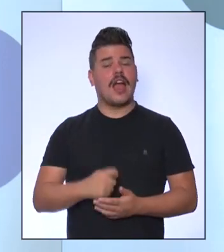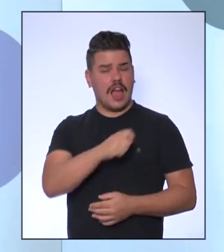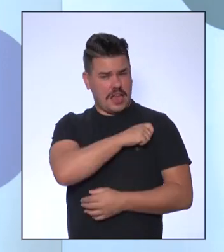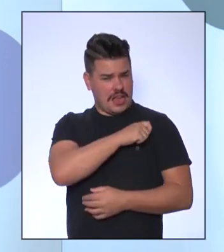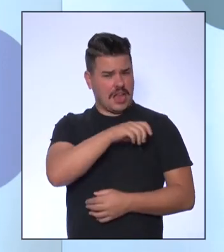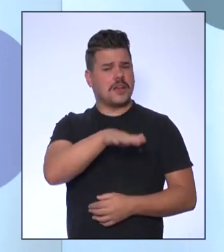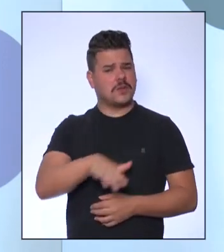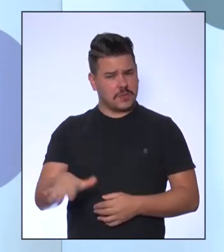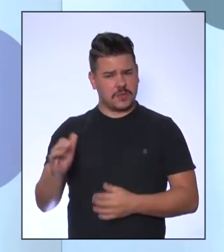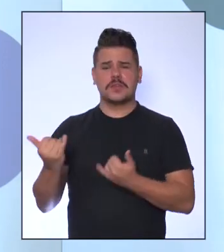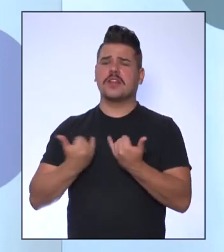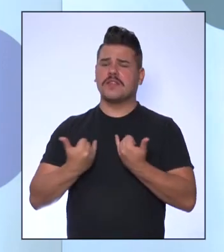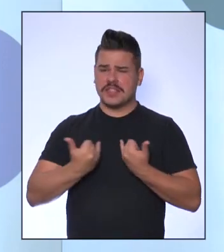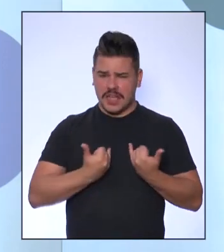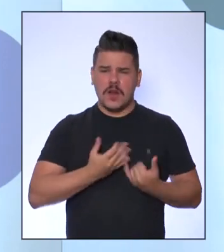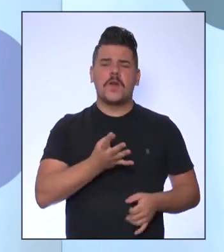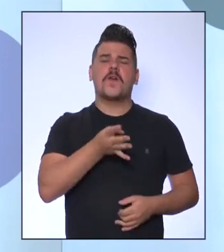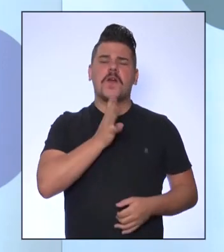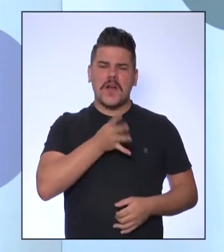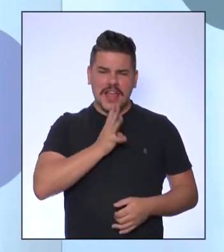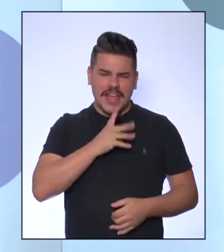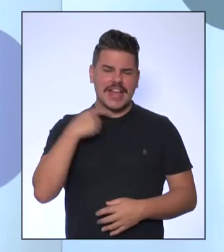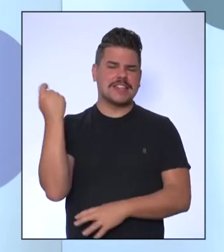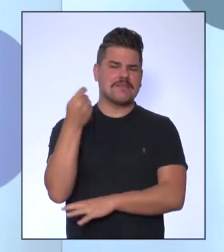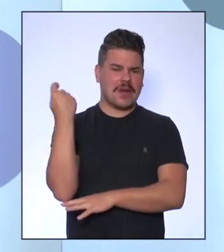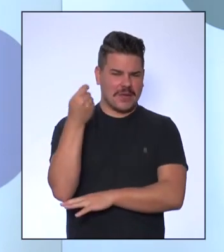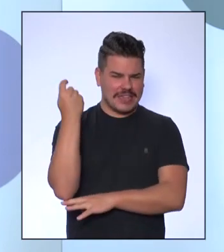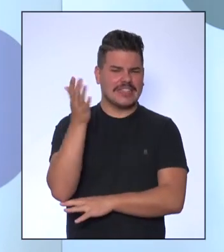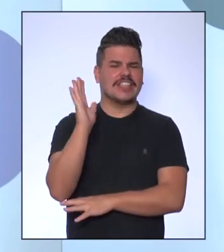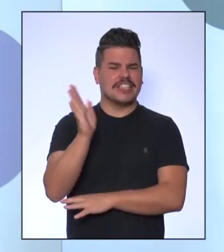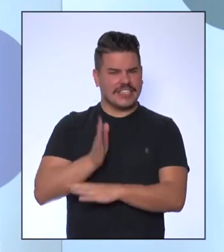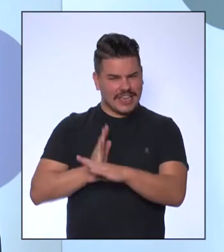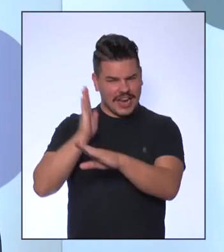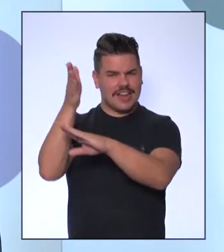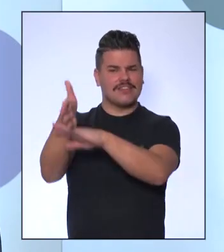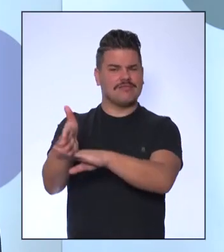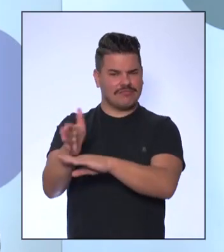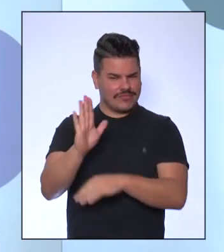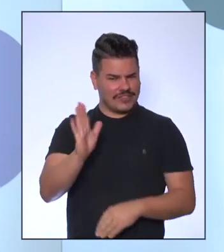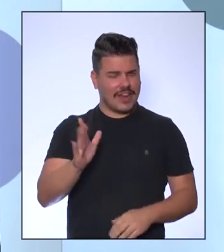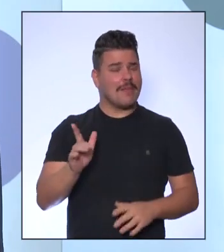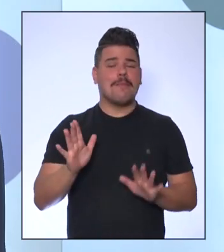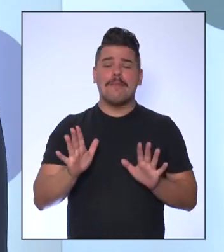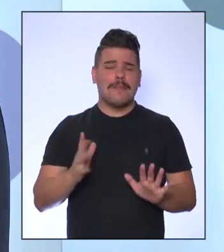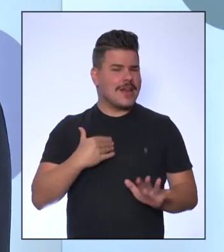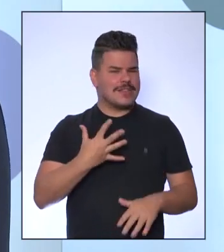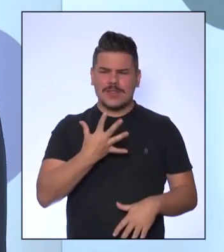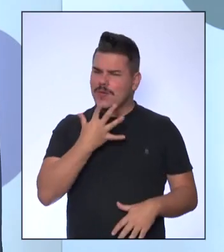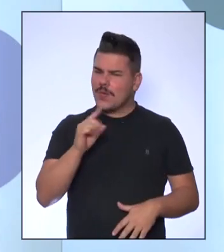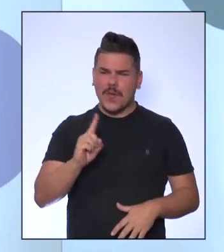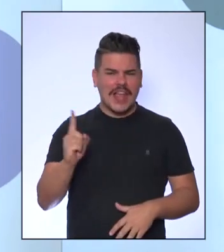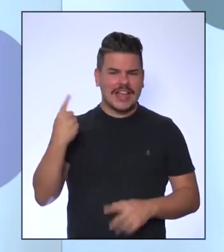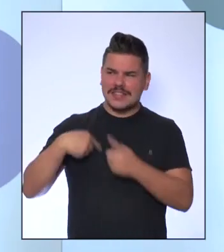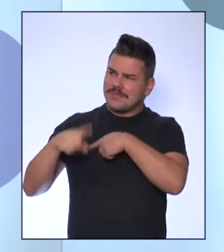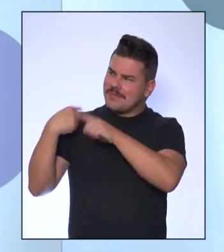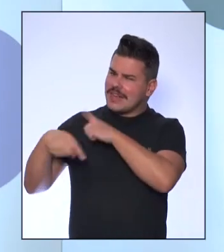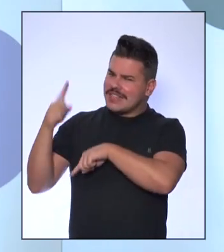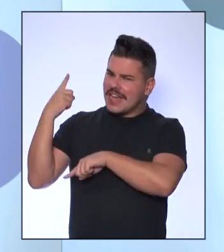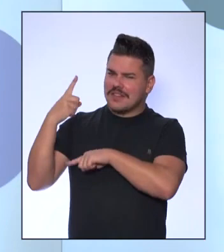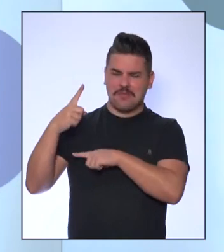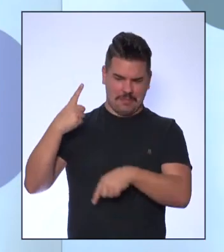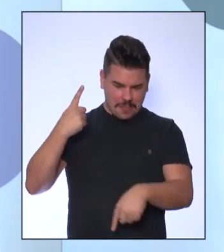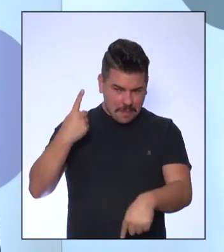a Avenida Paulista, muitos já foram à Avenida Paulista, mas eles não conhecem essa transformação